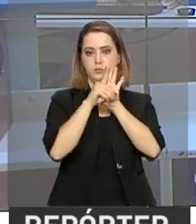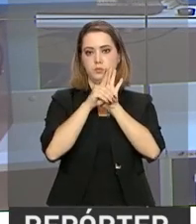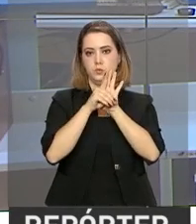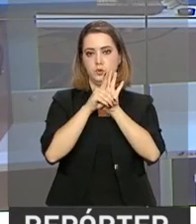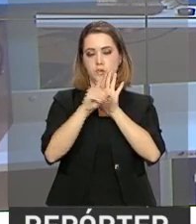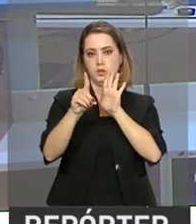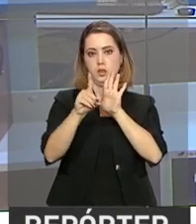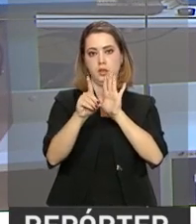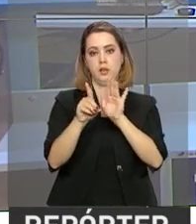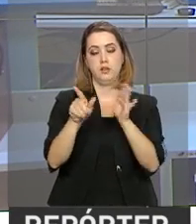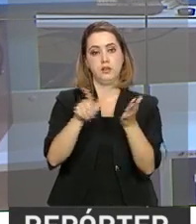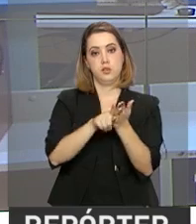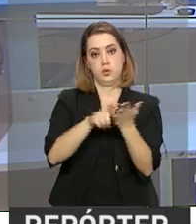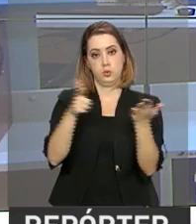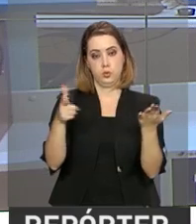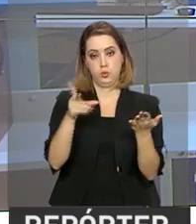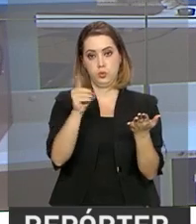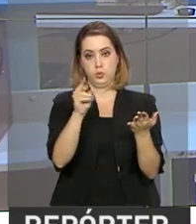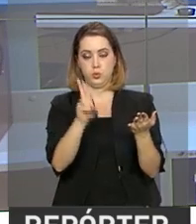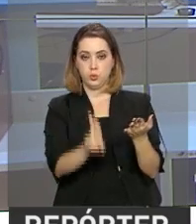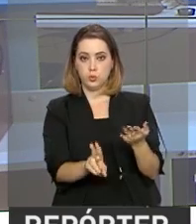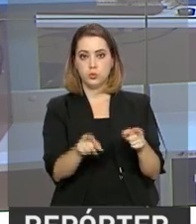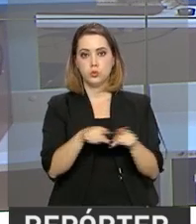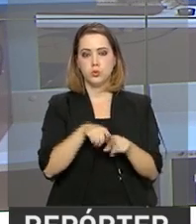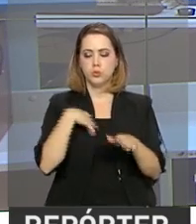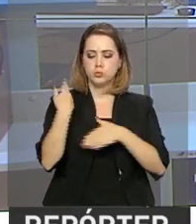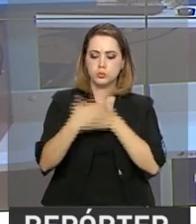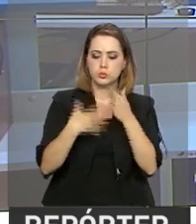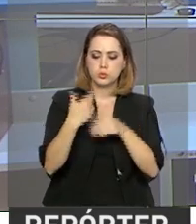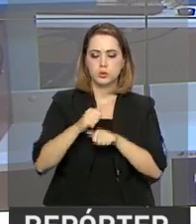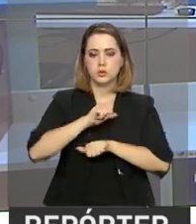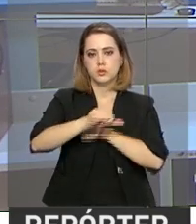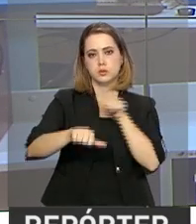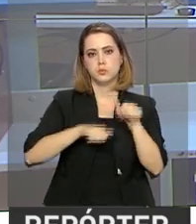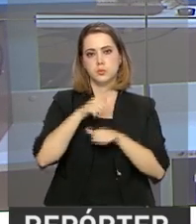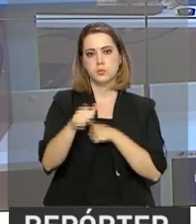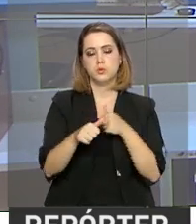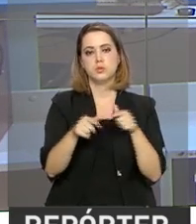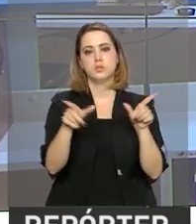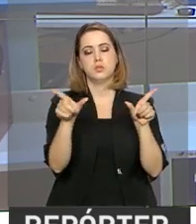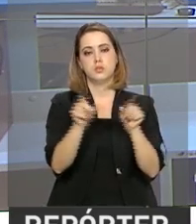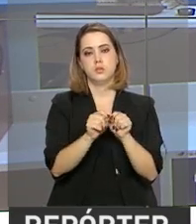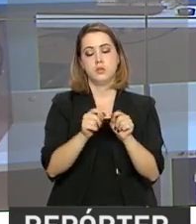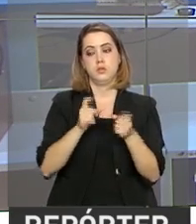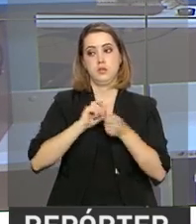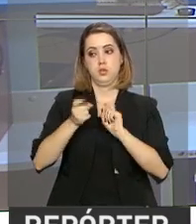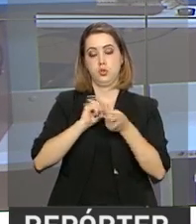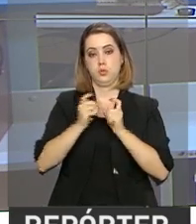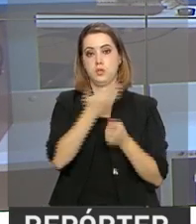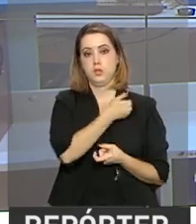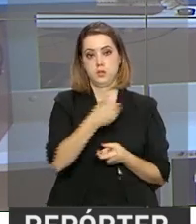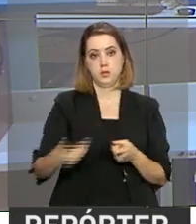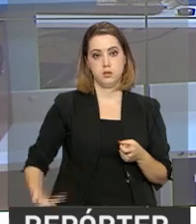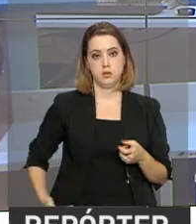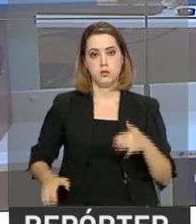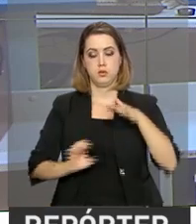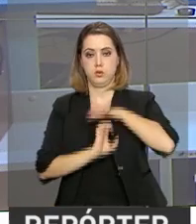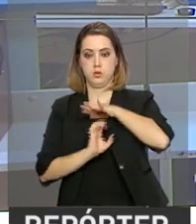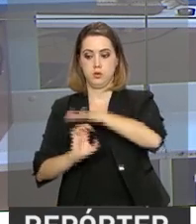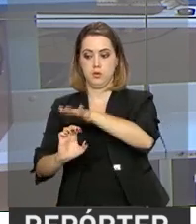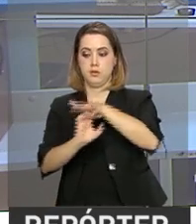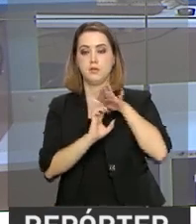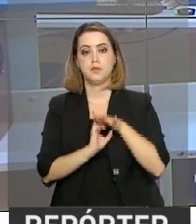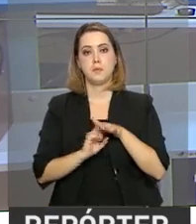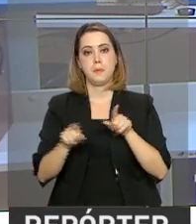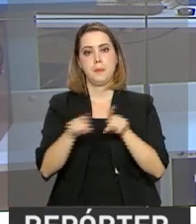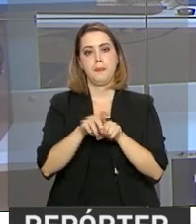Oficial da União dão sequência às mudanças feitas pelo governo na área de concessões públicas o primeiro deles determina que as empresas públicas